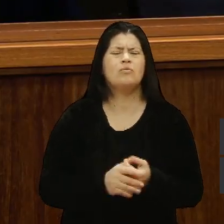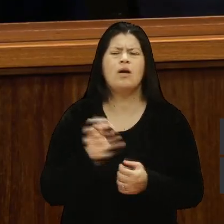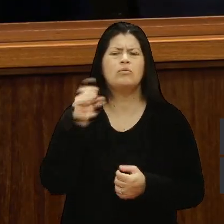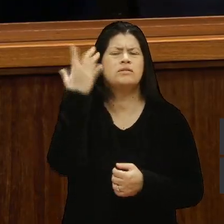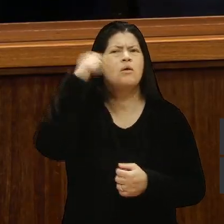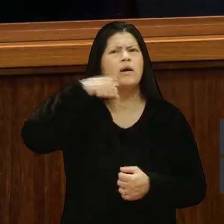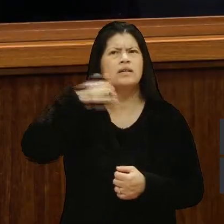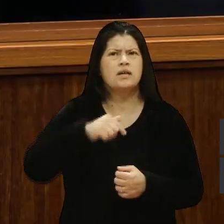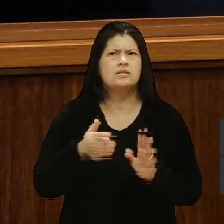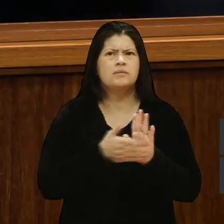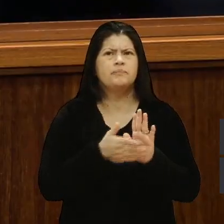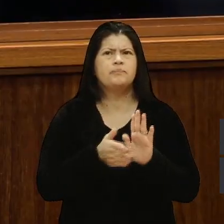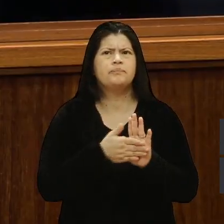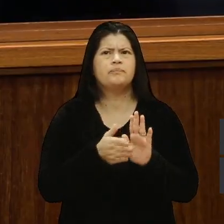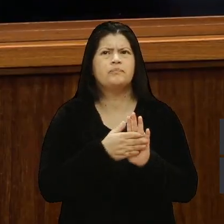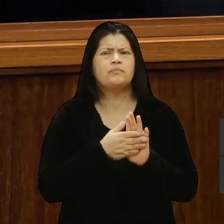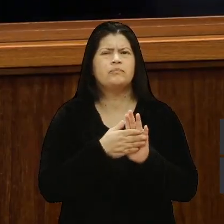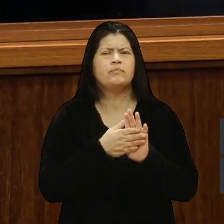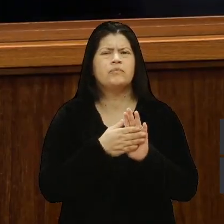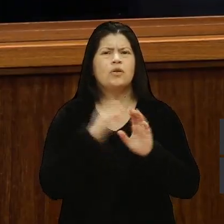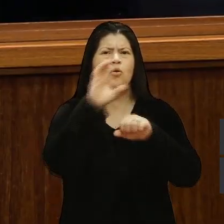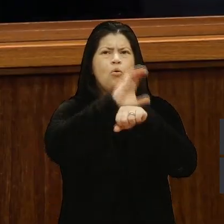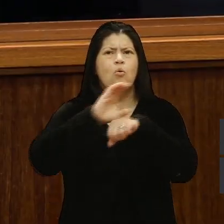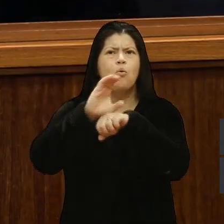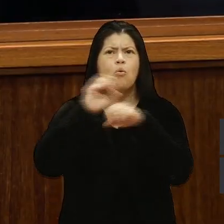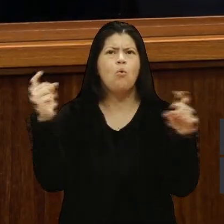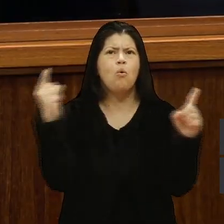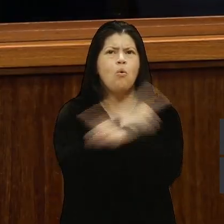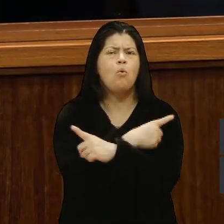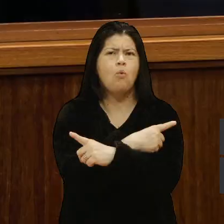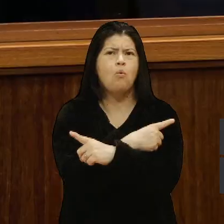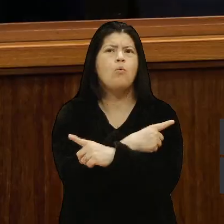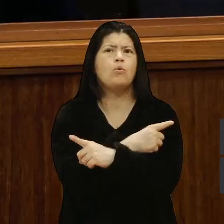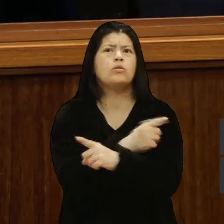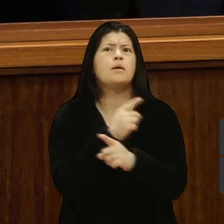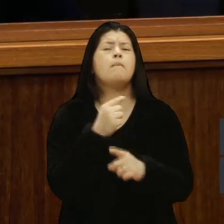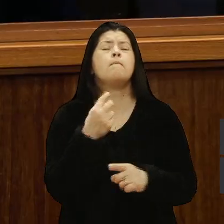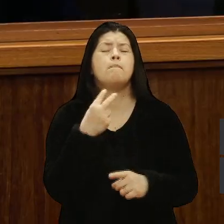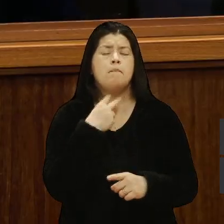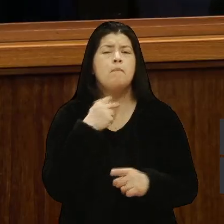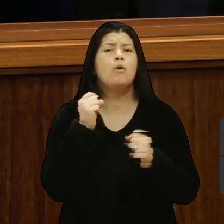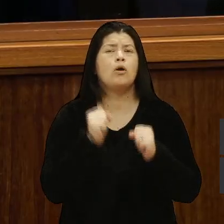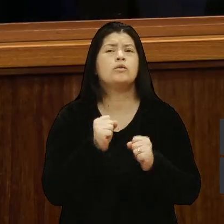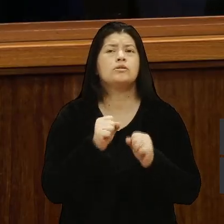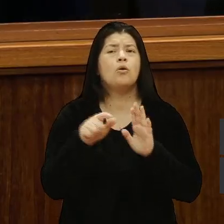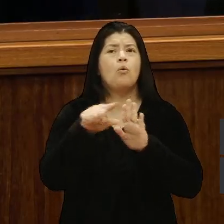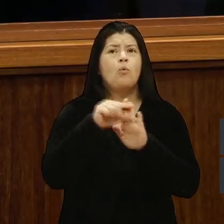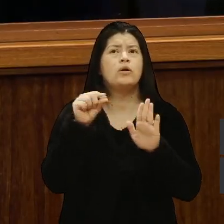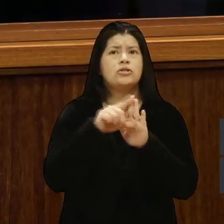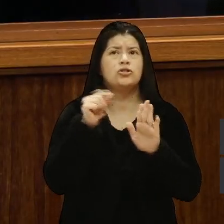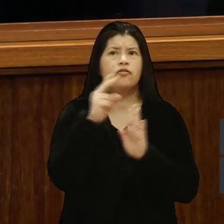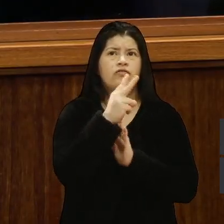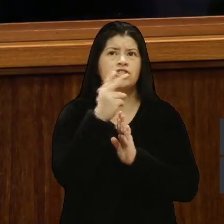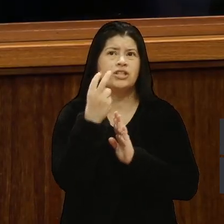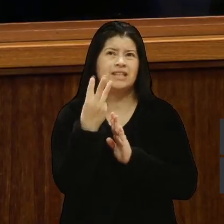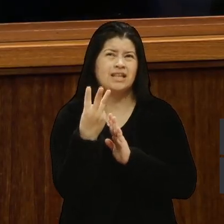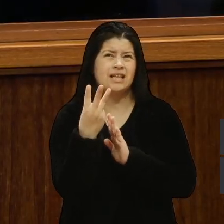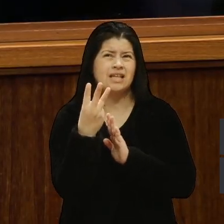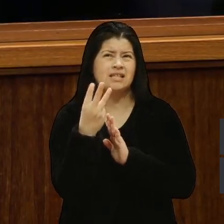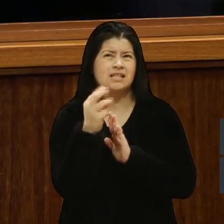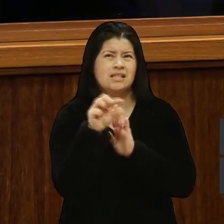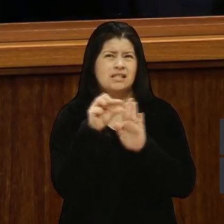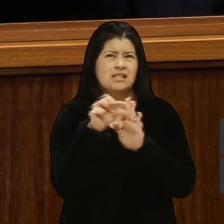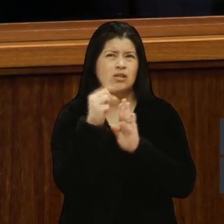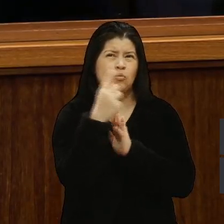se na pauta estava a inconstitucionalidade da emenda, eu também posso arguir o artigo 23, inciso 1 ou